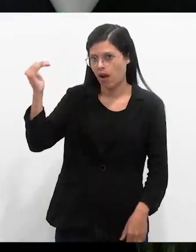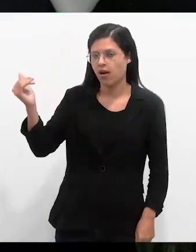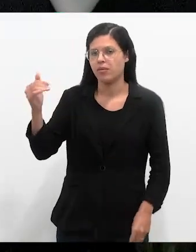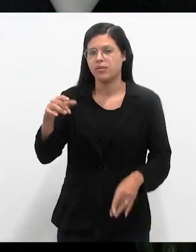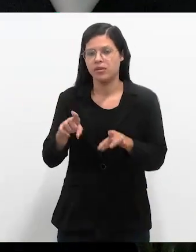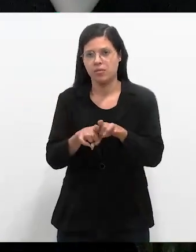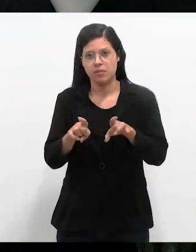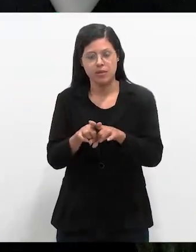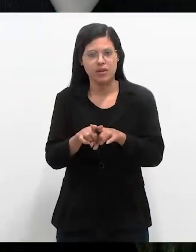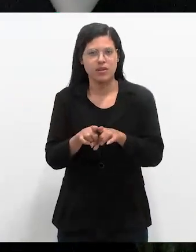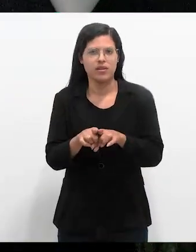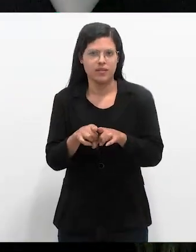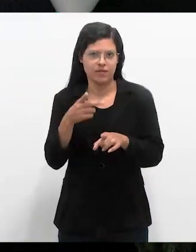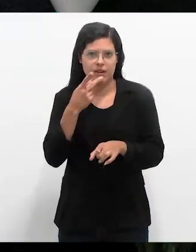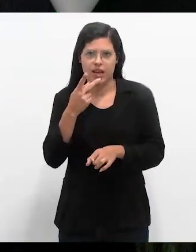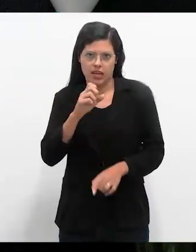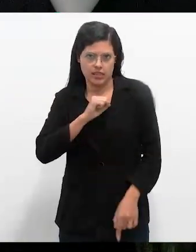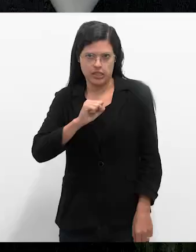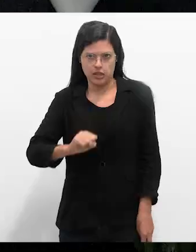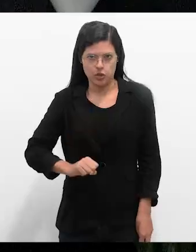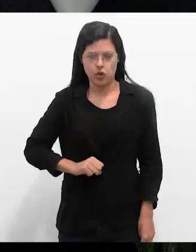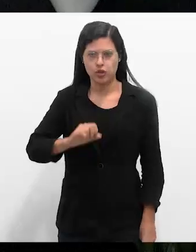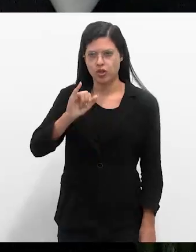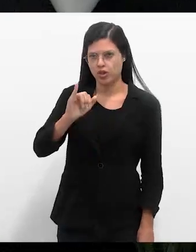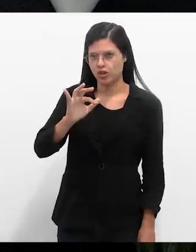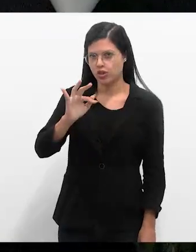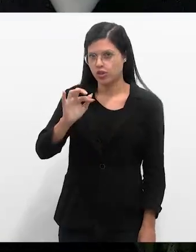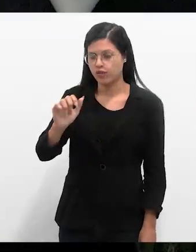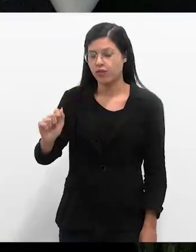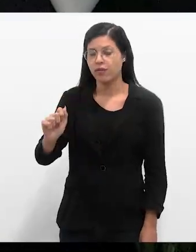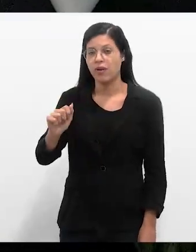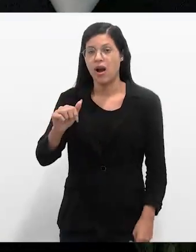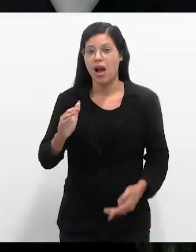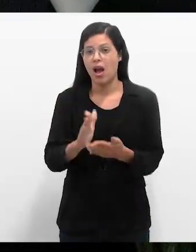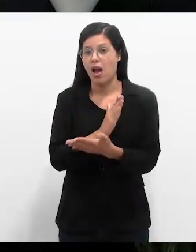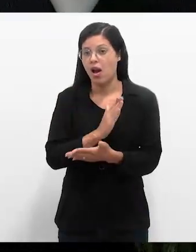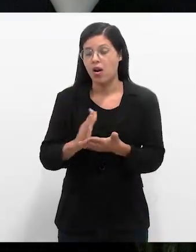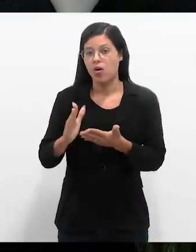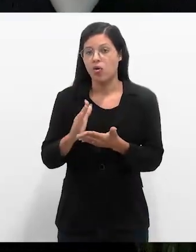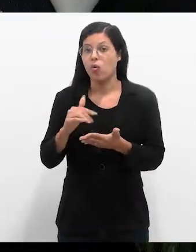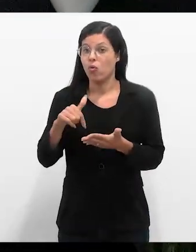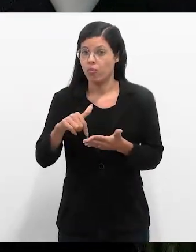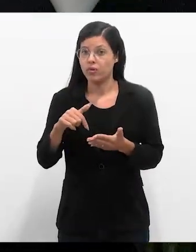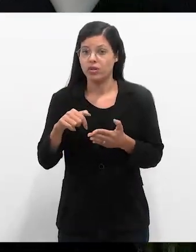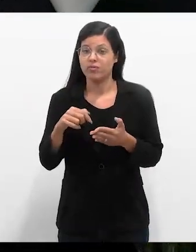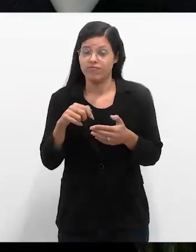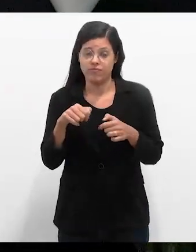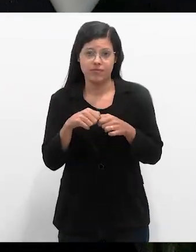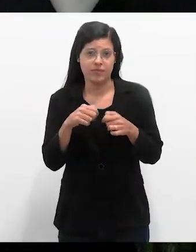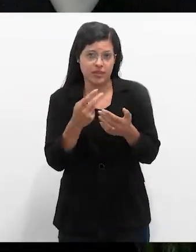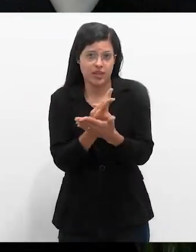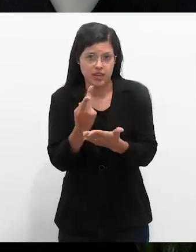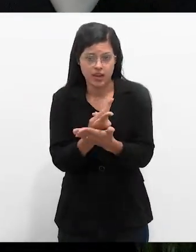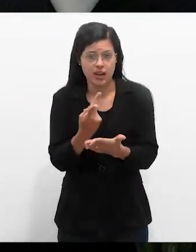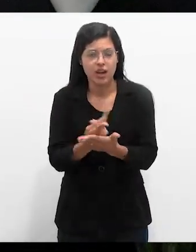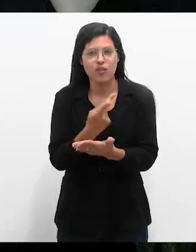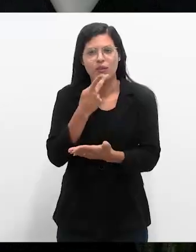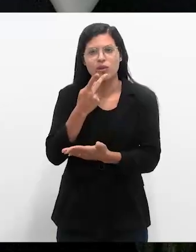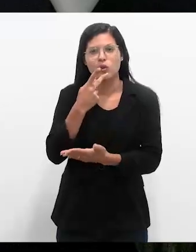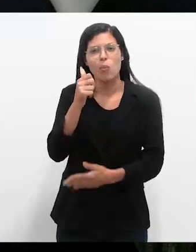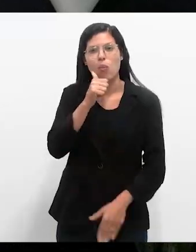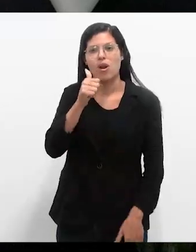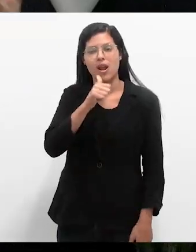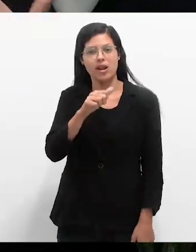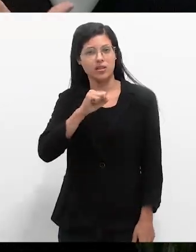que é um sacerdote de Ifá. E, inclusive, algumas cometendo o erro de mulheres se dizendo sacerdotisa